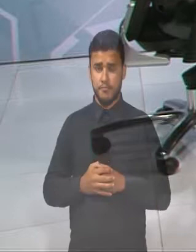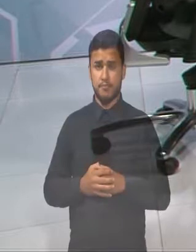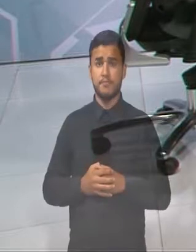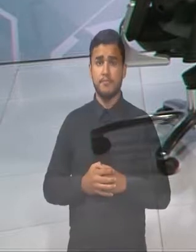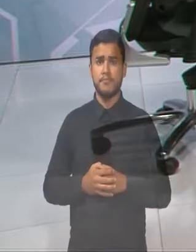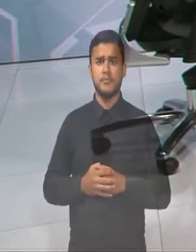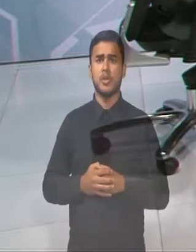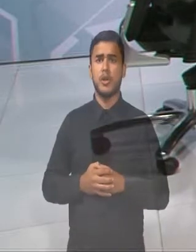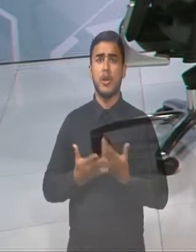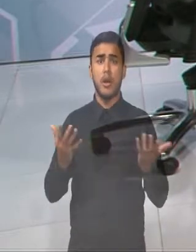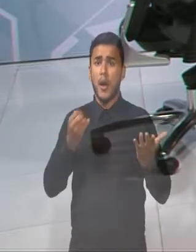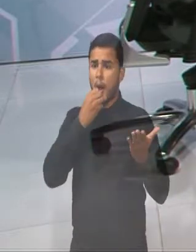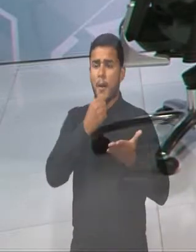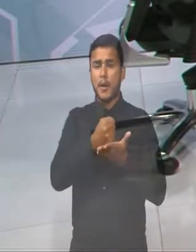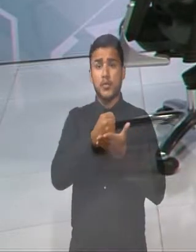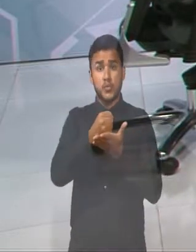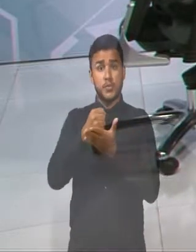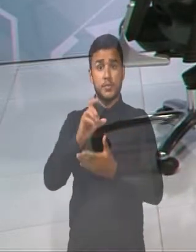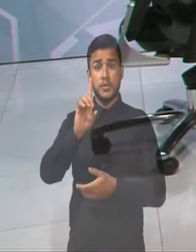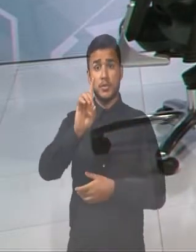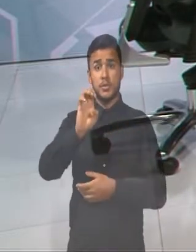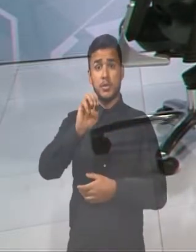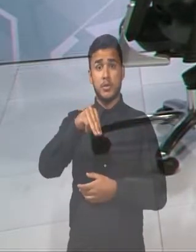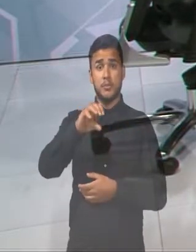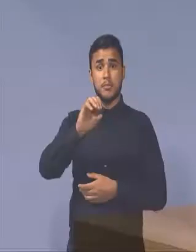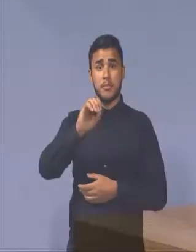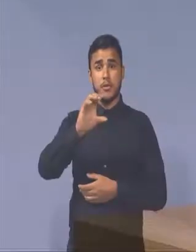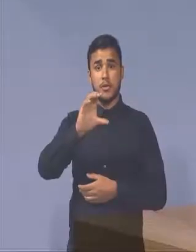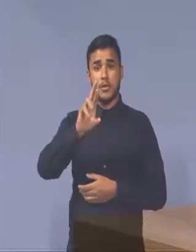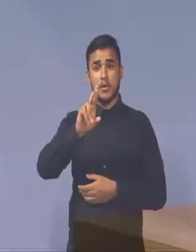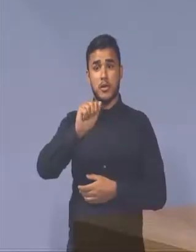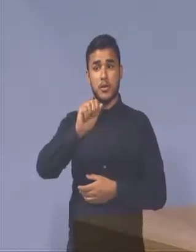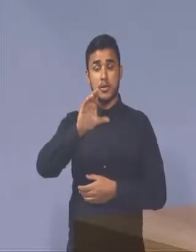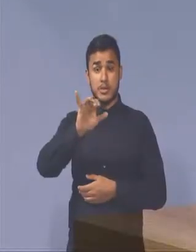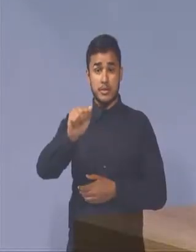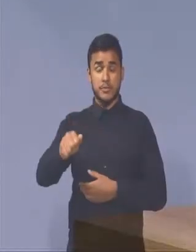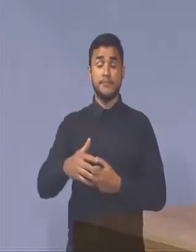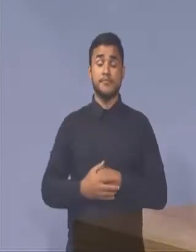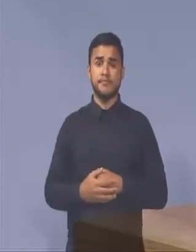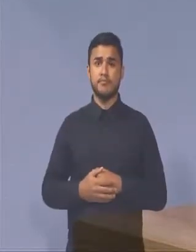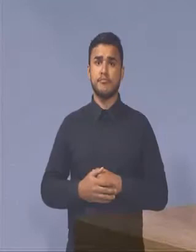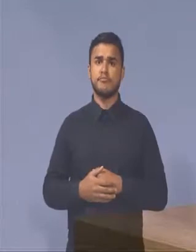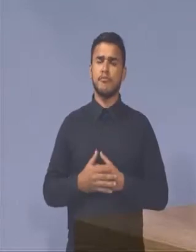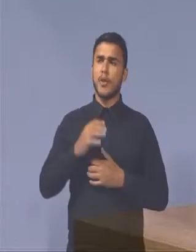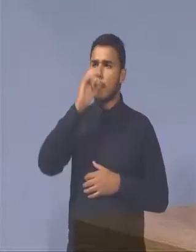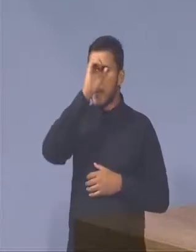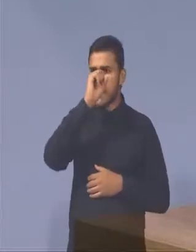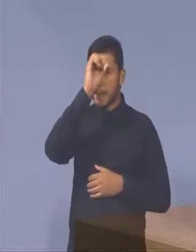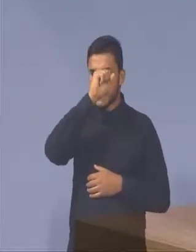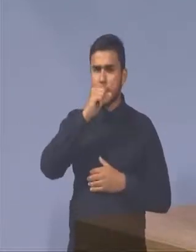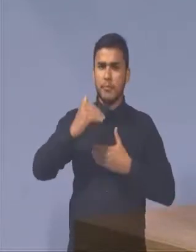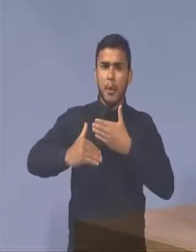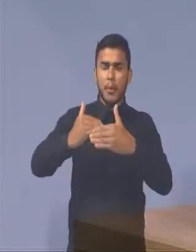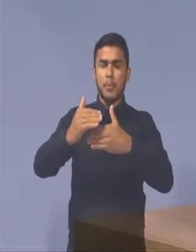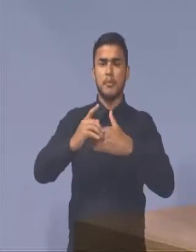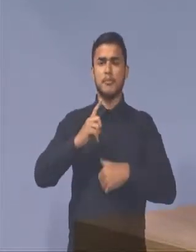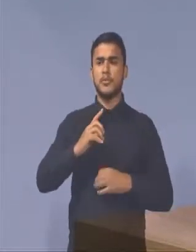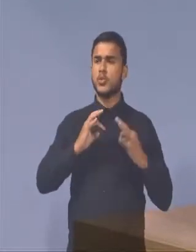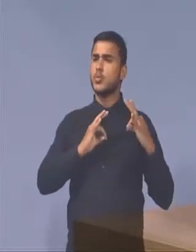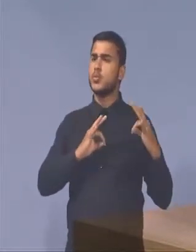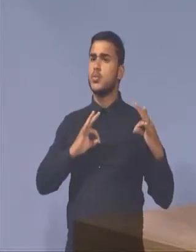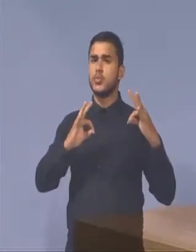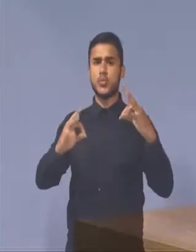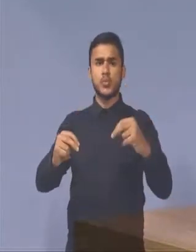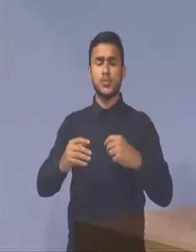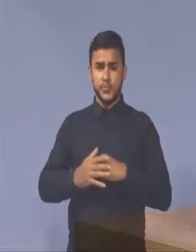é um sistema que contribui para a democracia e não o seu contrário. Agora, até o seu aprendizado, quer dizer, todas as irracionalidades aí